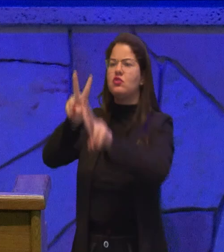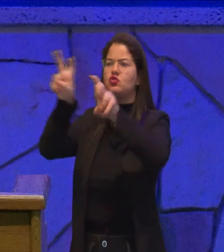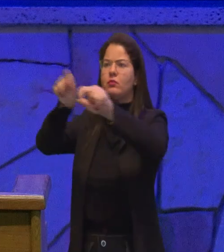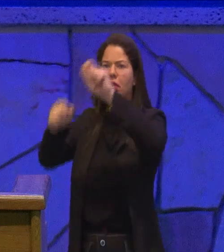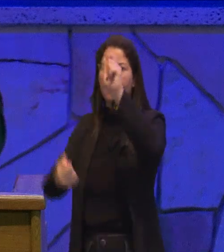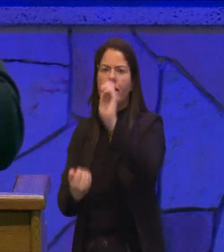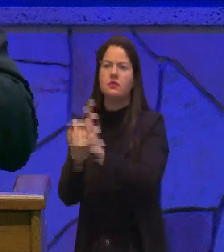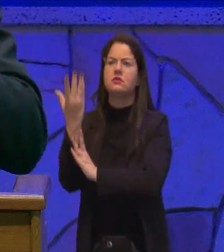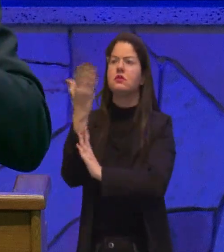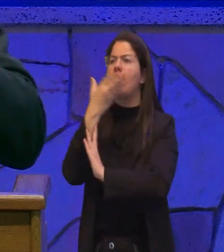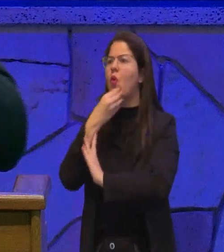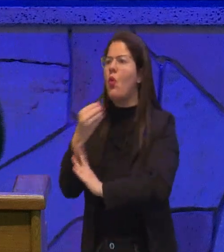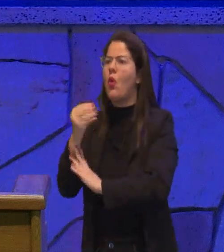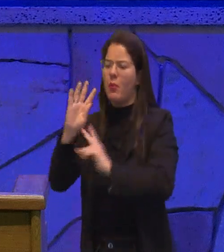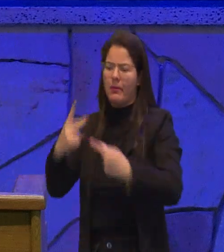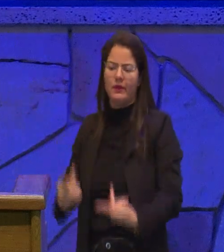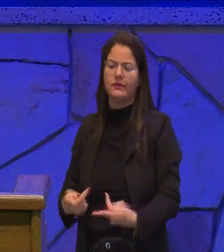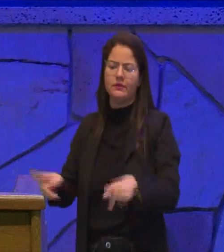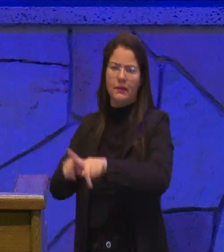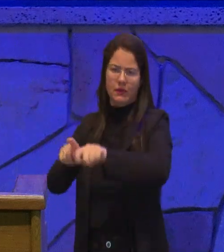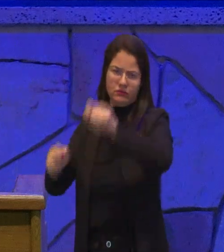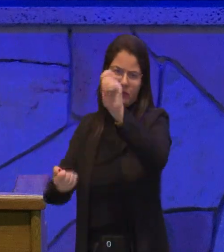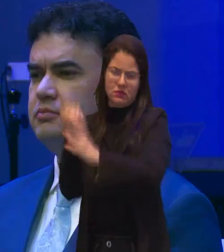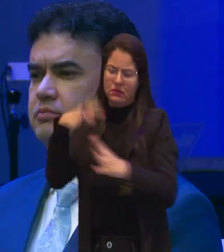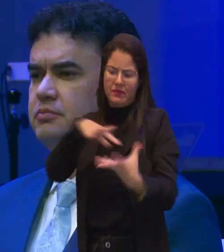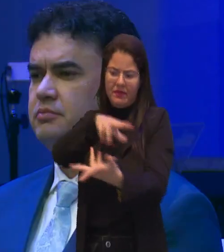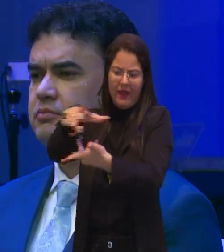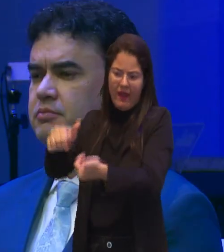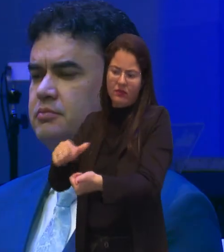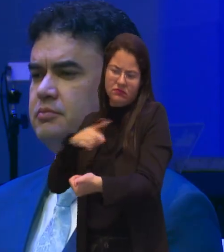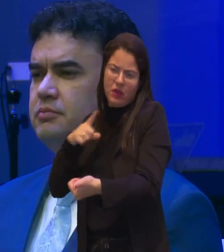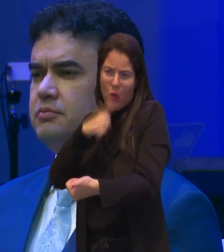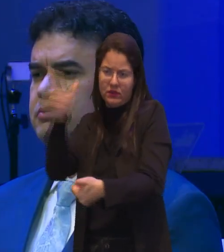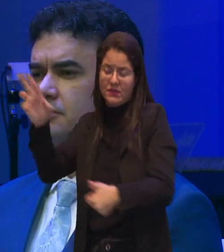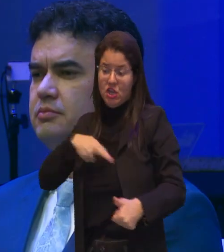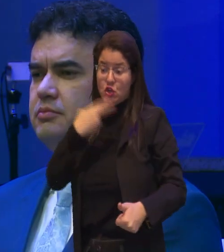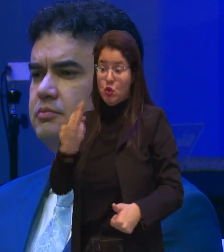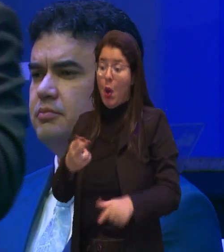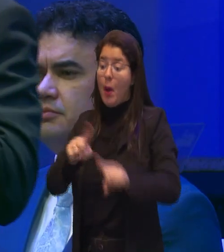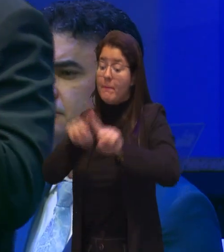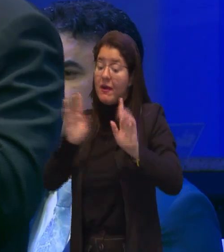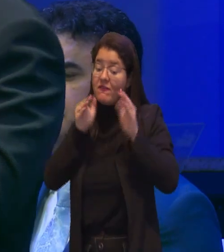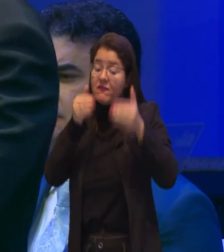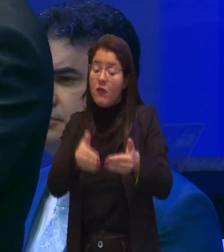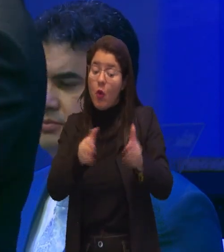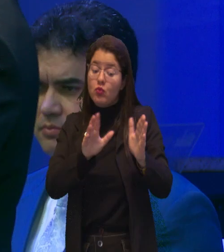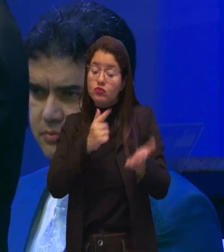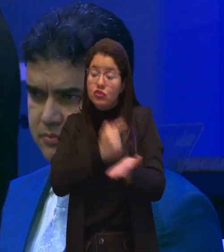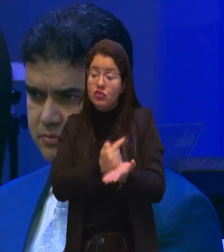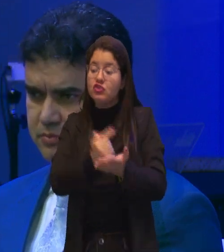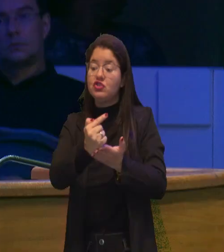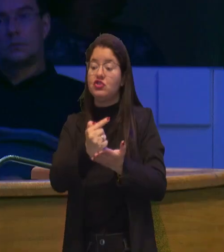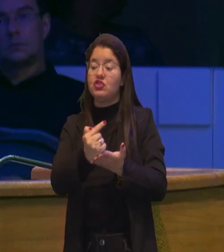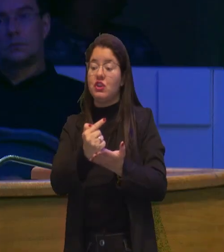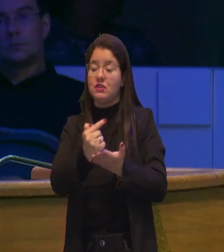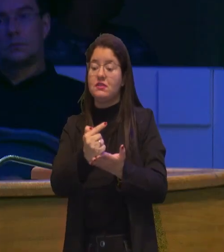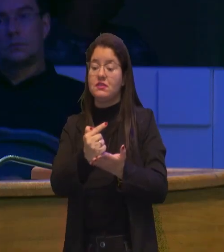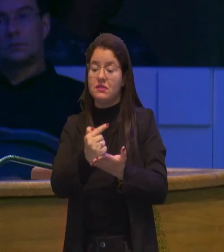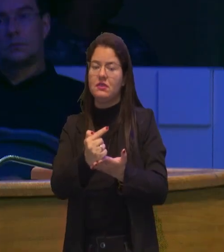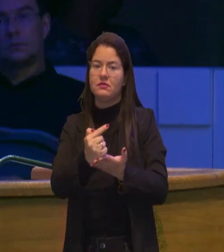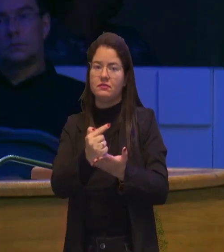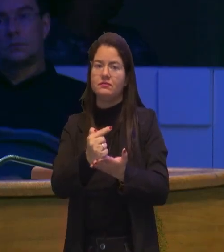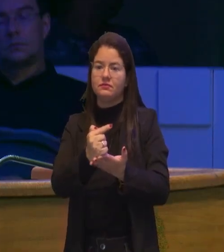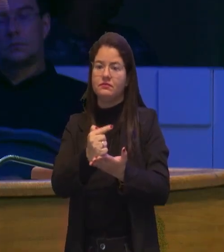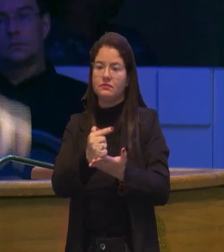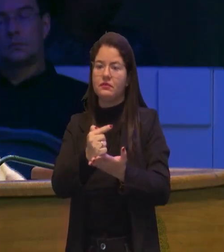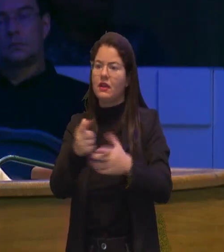homem, da formação da terra, mas quando nós olhamos Gênesis, em sintonia com os demais escritos da